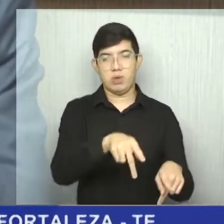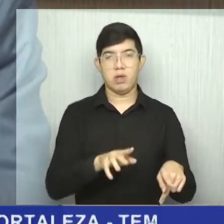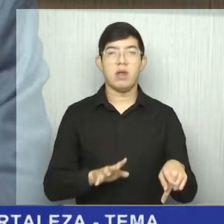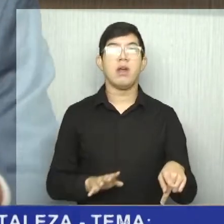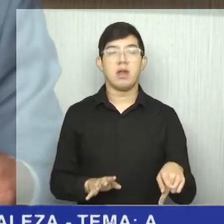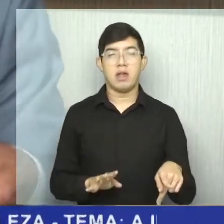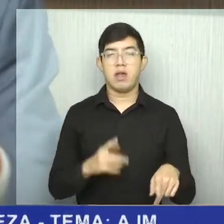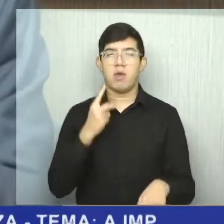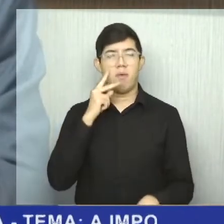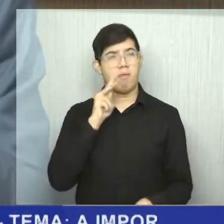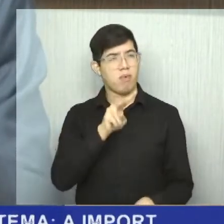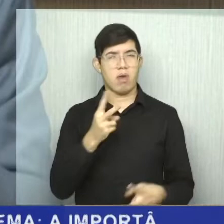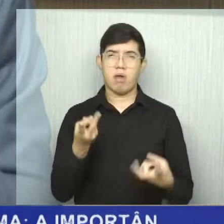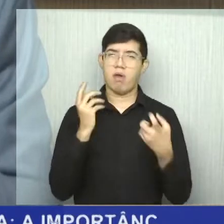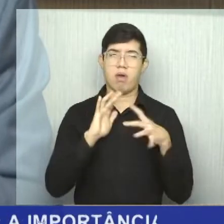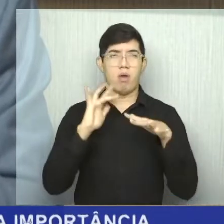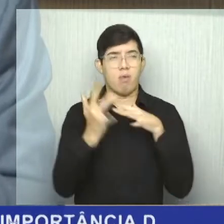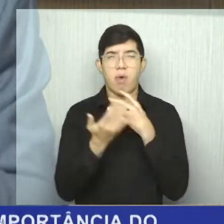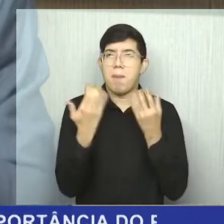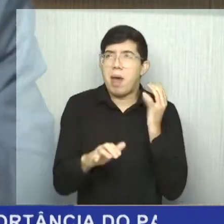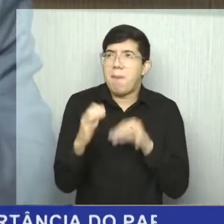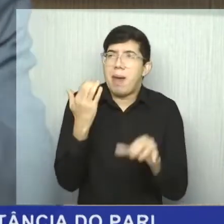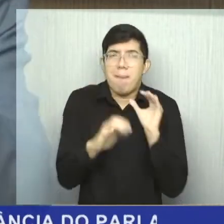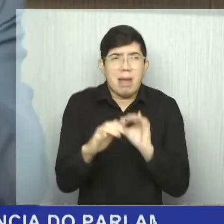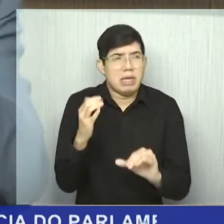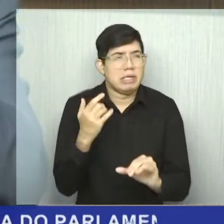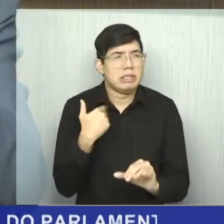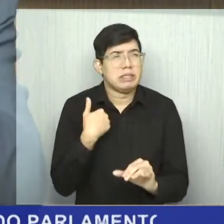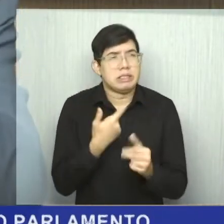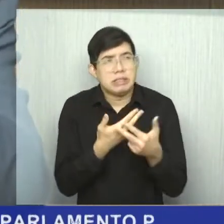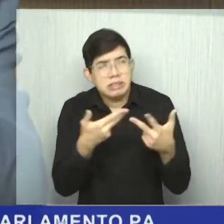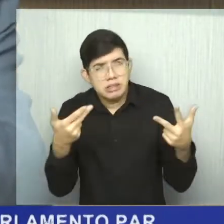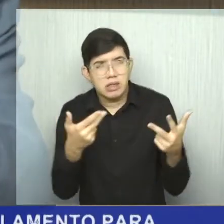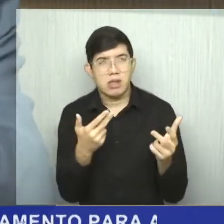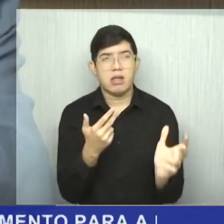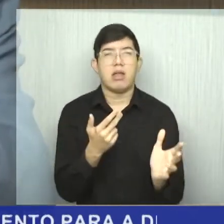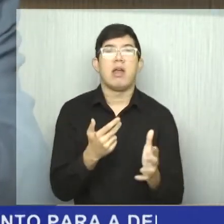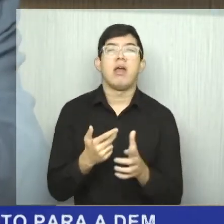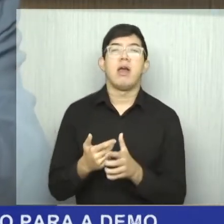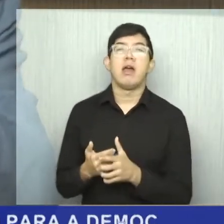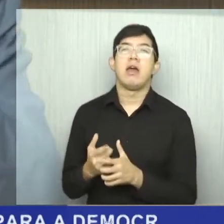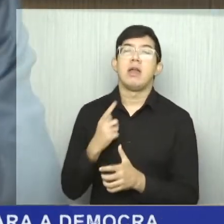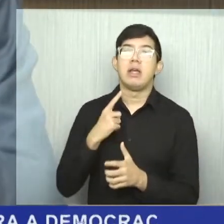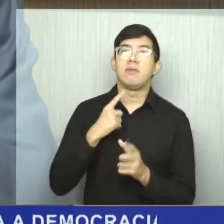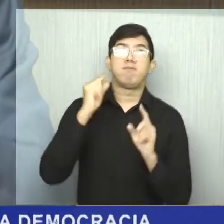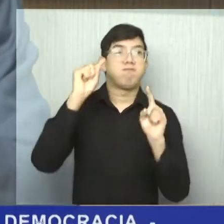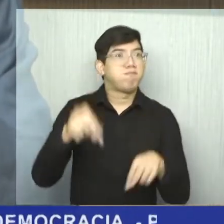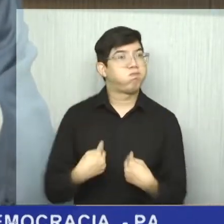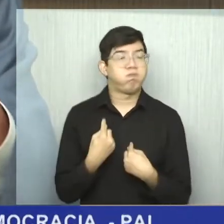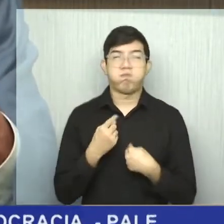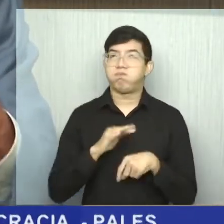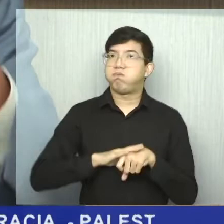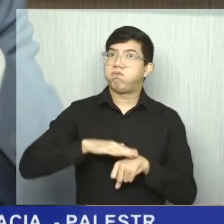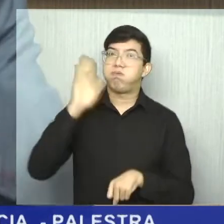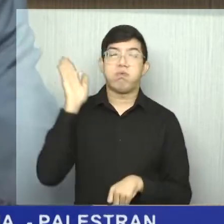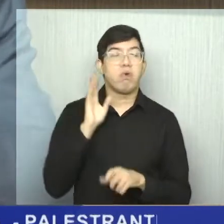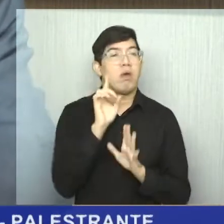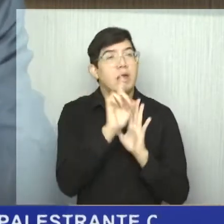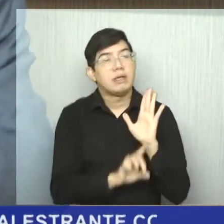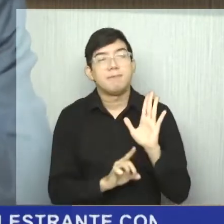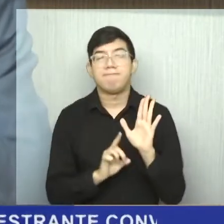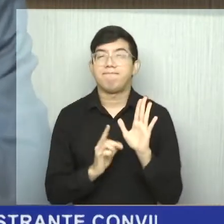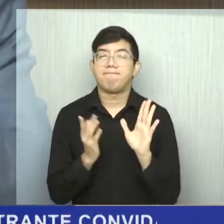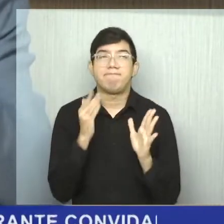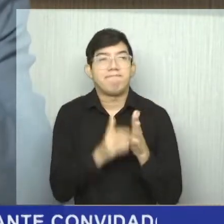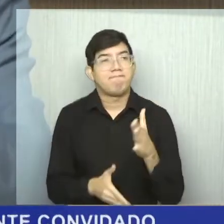etc., etc., o desafio democrático hoje é talvez o mais grave da história da humanidade. E aqui, para nós, a democracia, e no Brasil não